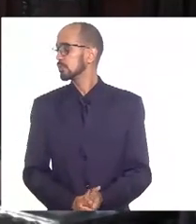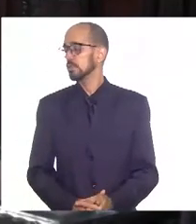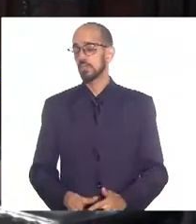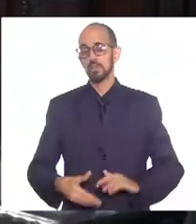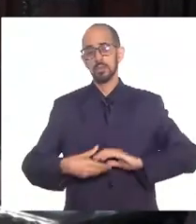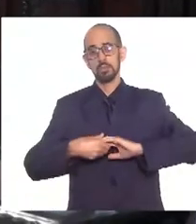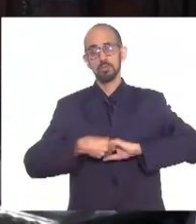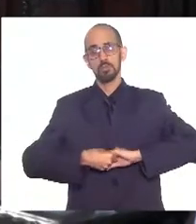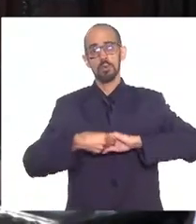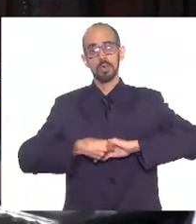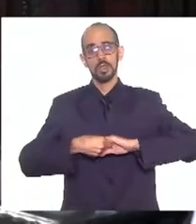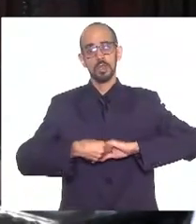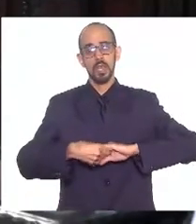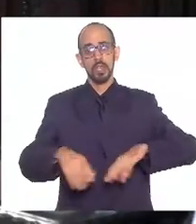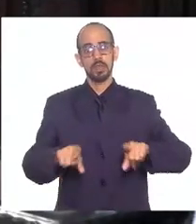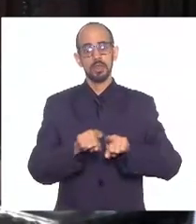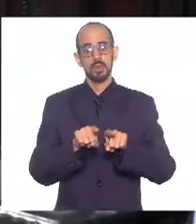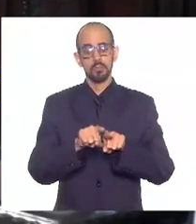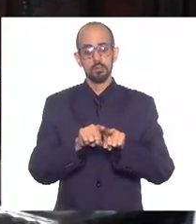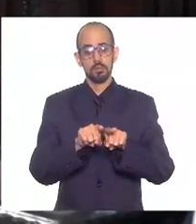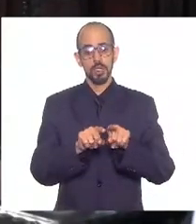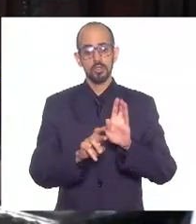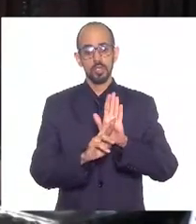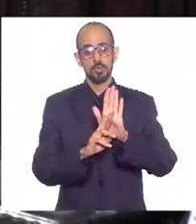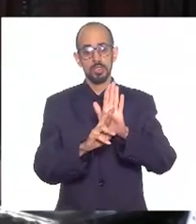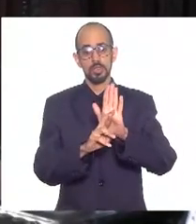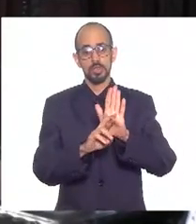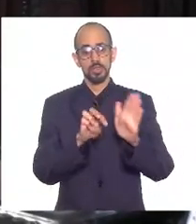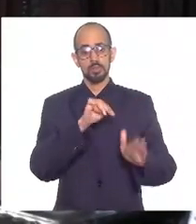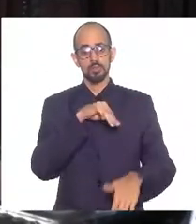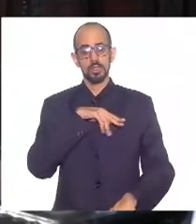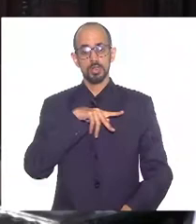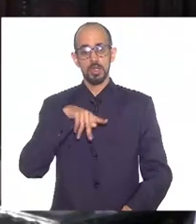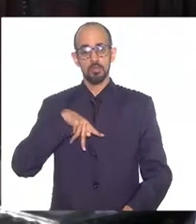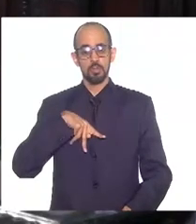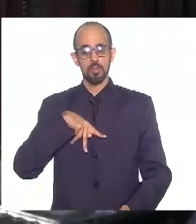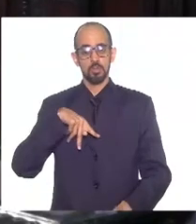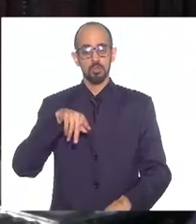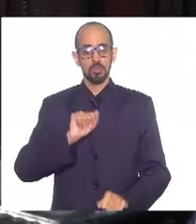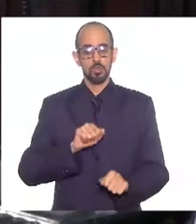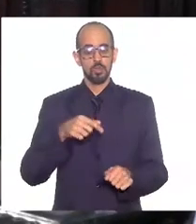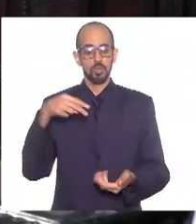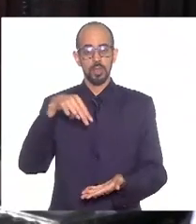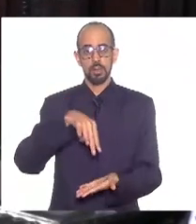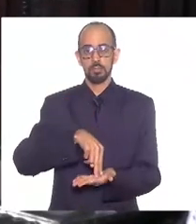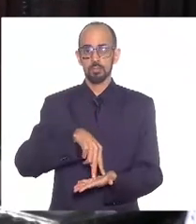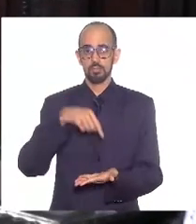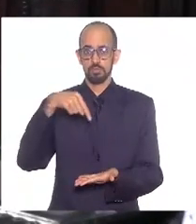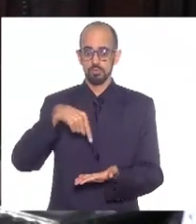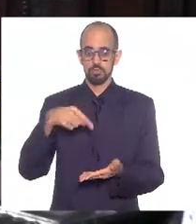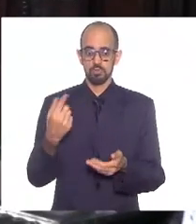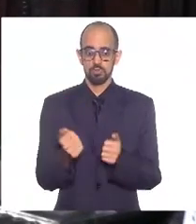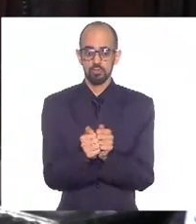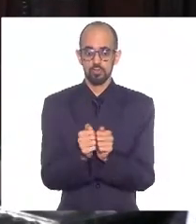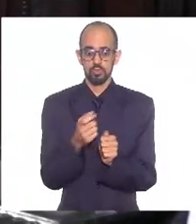saudar também os representantes do Ministério Público aqui presente.